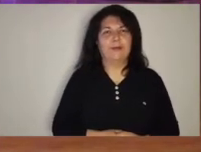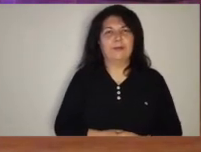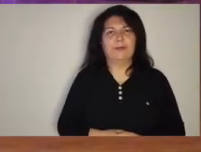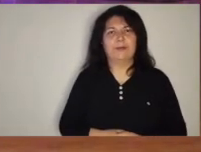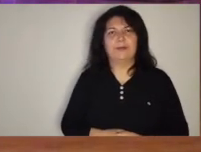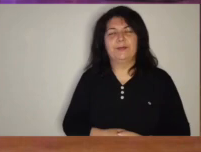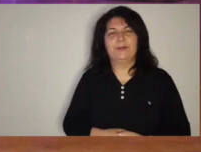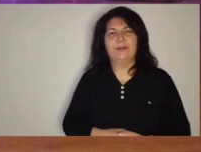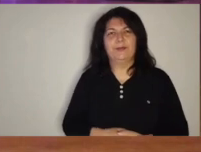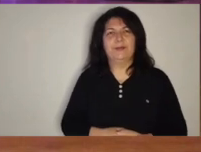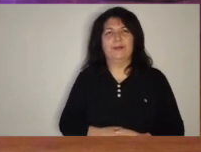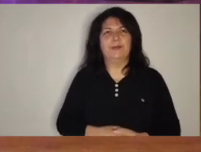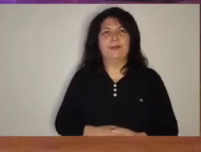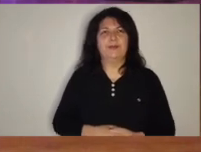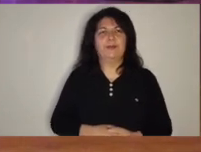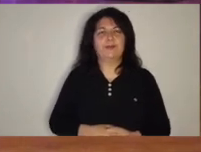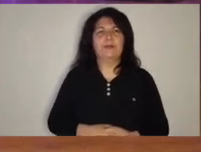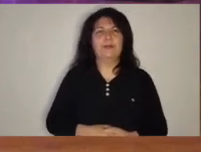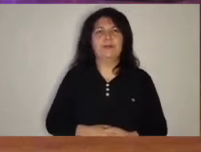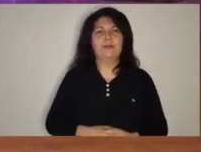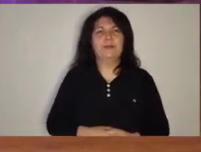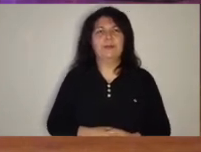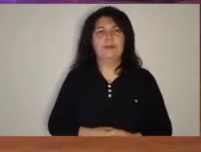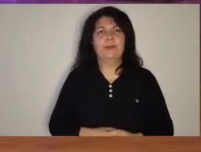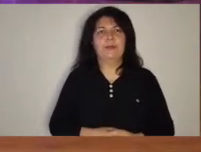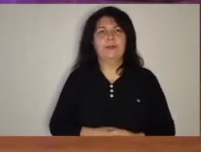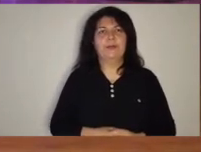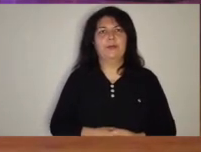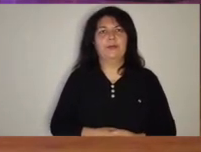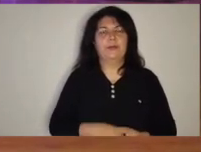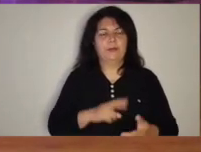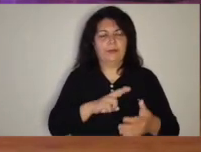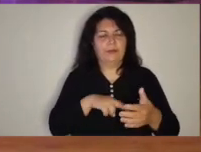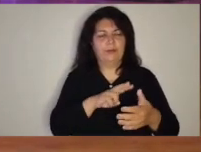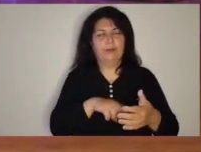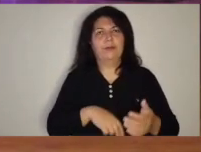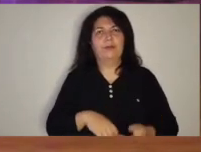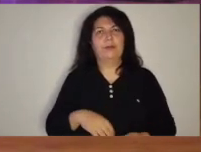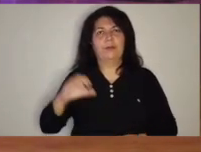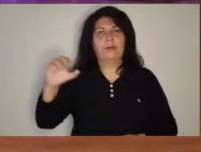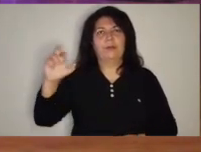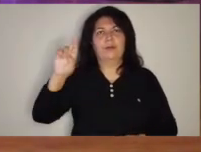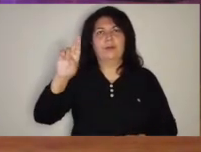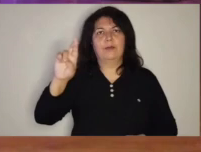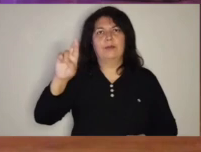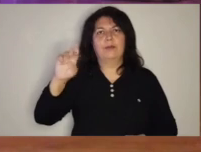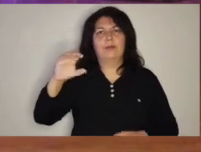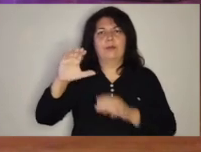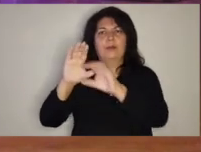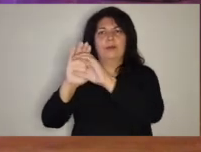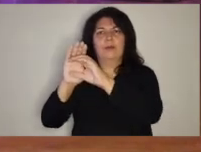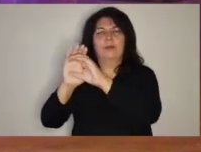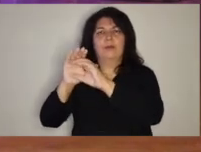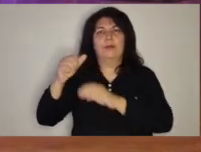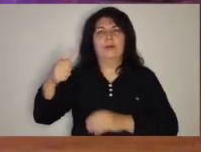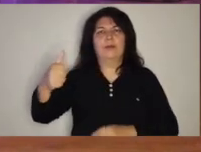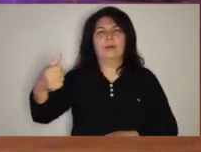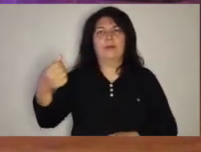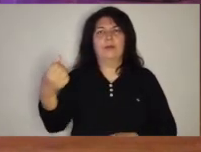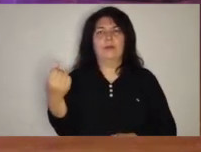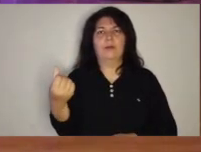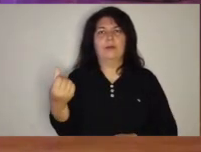E aí, irmãos, além de se tornar porteiro, ele também é músico, que se você abrir lá em 1 Crônicas